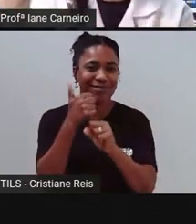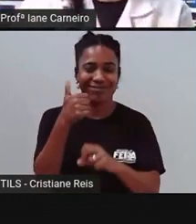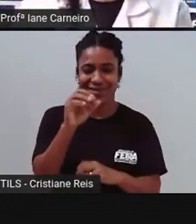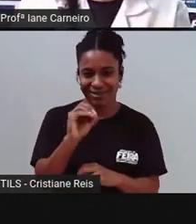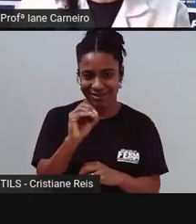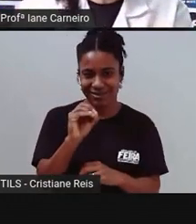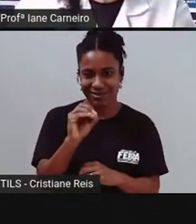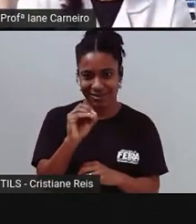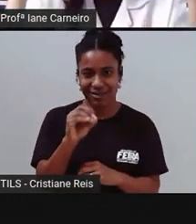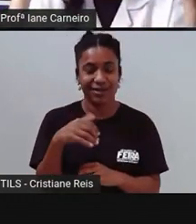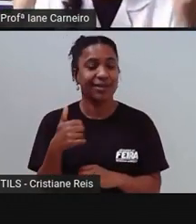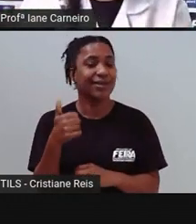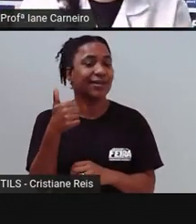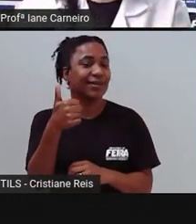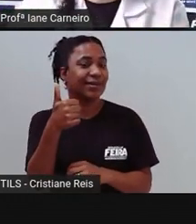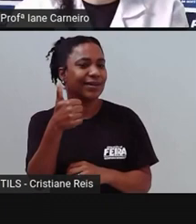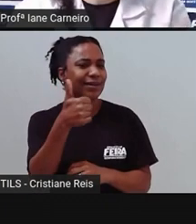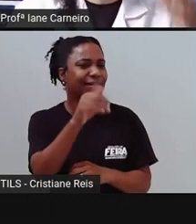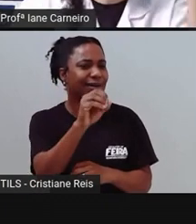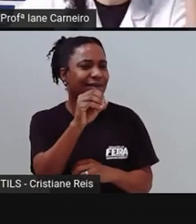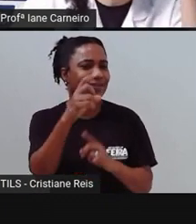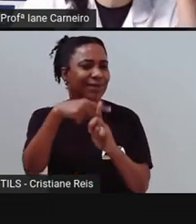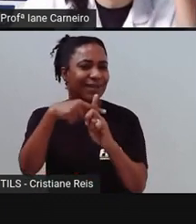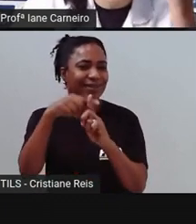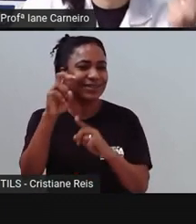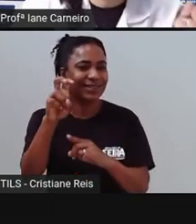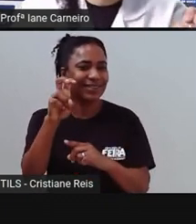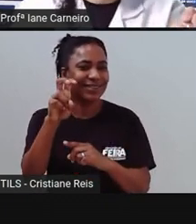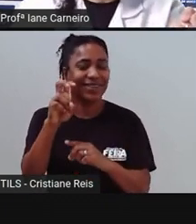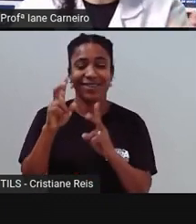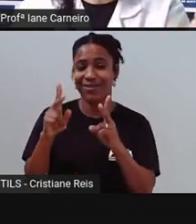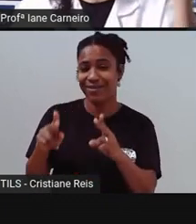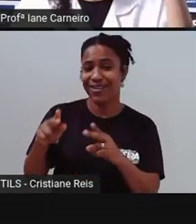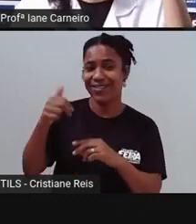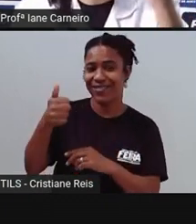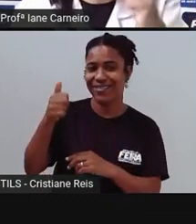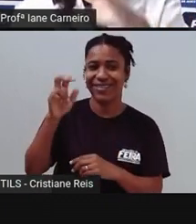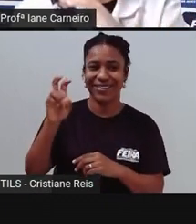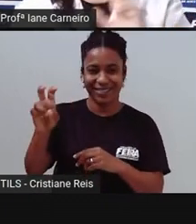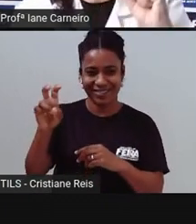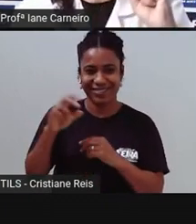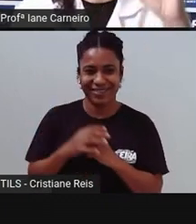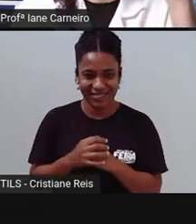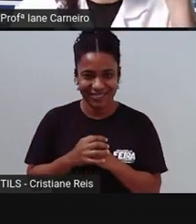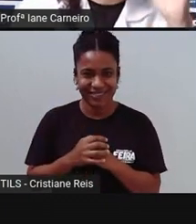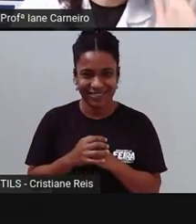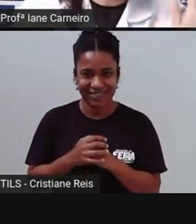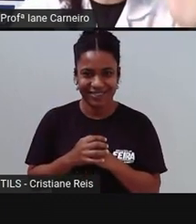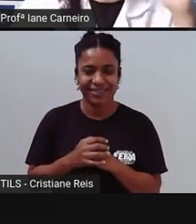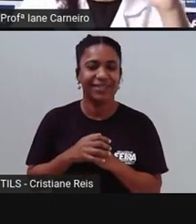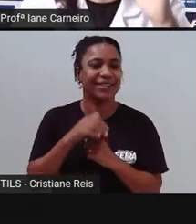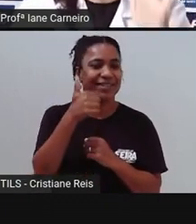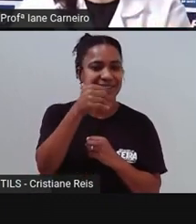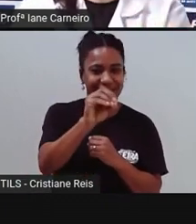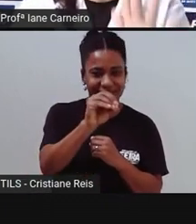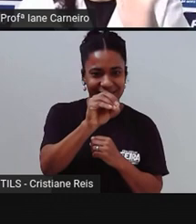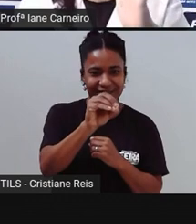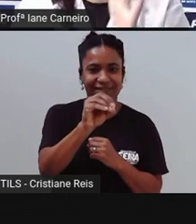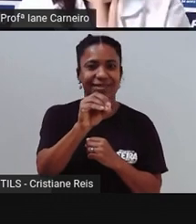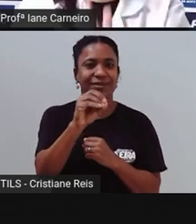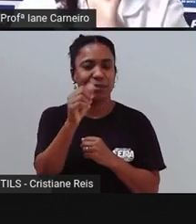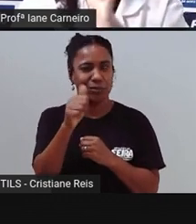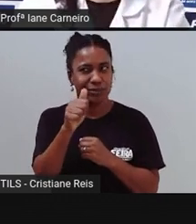10 mais 5 é 15, né? E aí eu guardo 10 na minha mente e vou somar só com mais 5. 10,